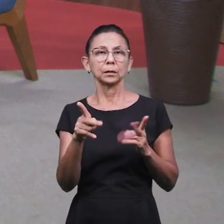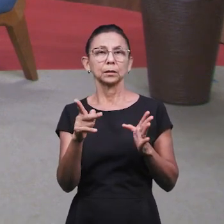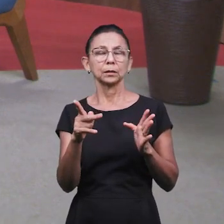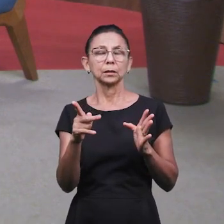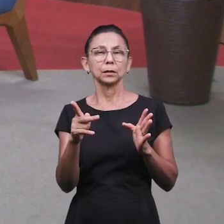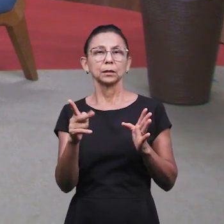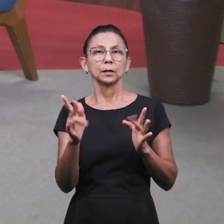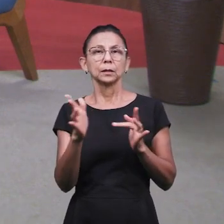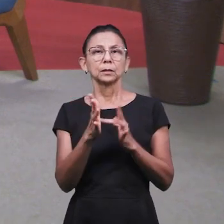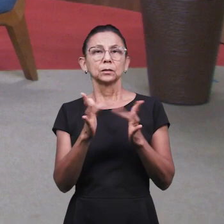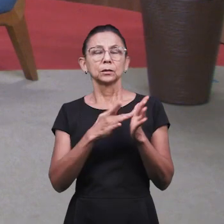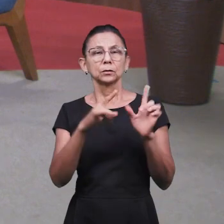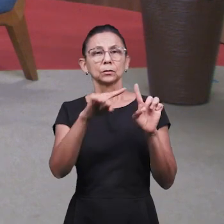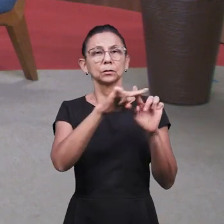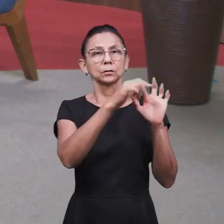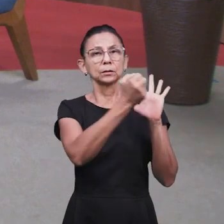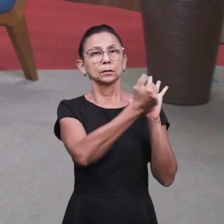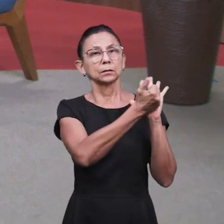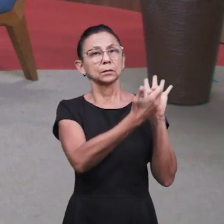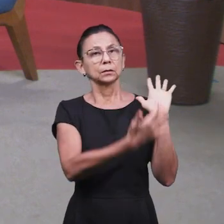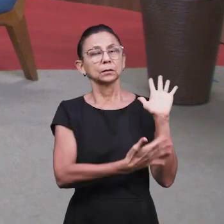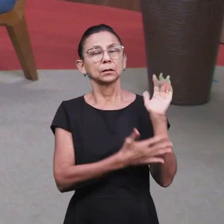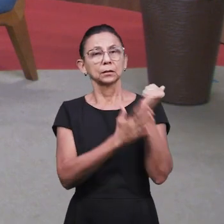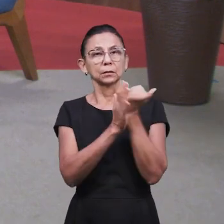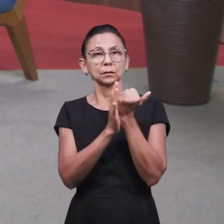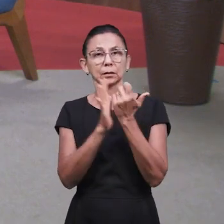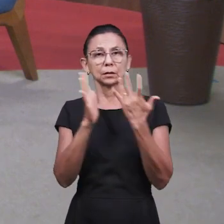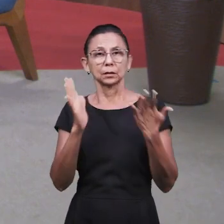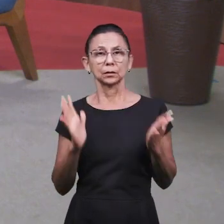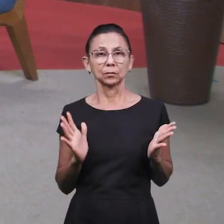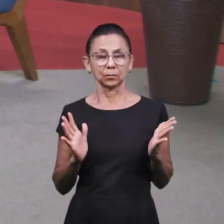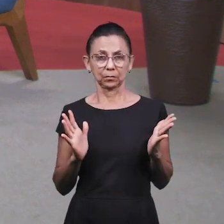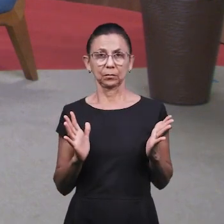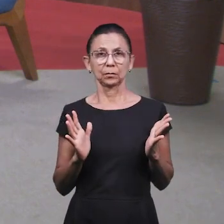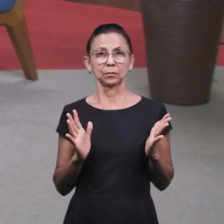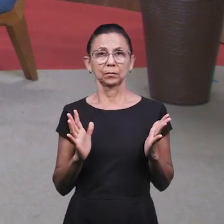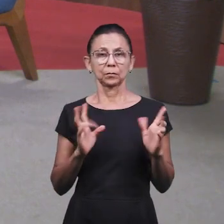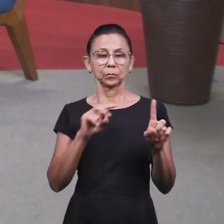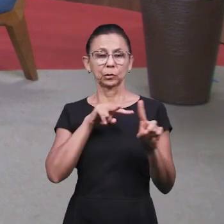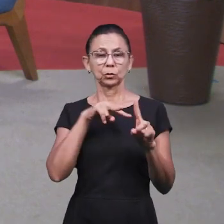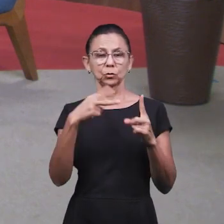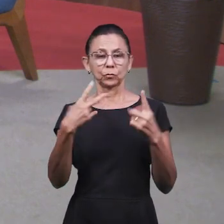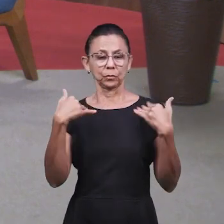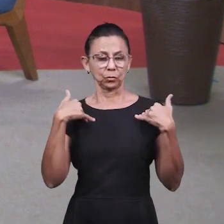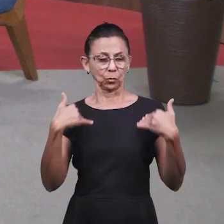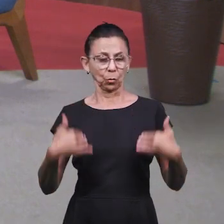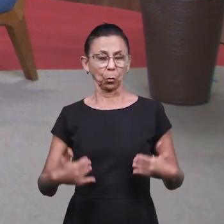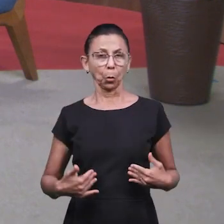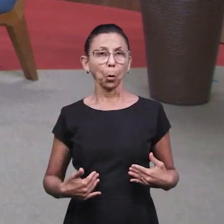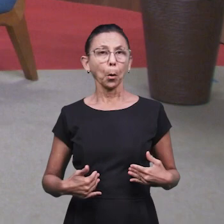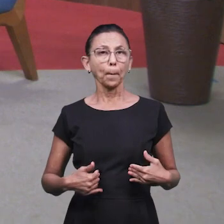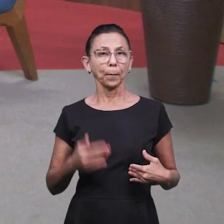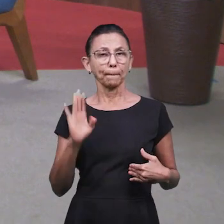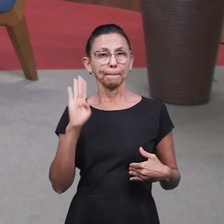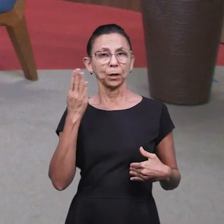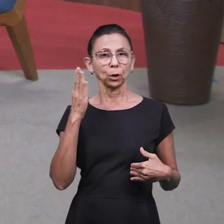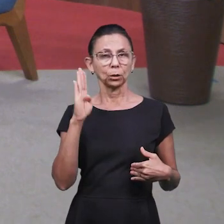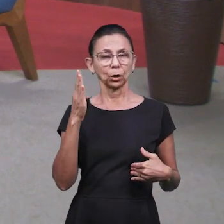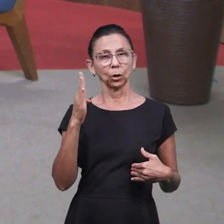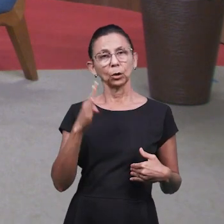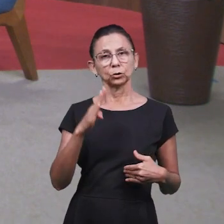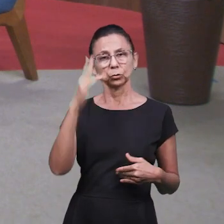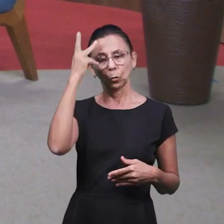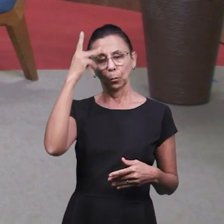essa associação, né? Porque o derramar do sangue de Jesus, sob o ponto de vista físico, né? O sangue biológico